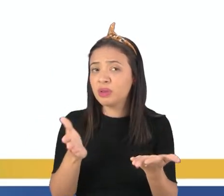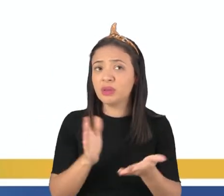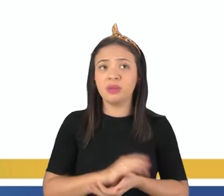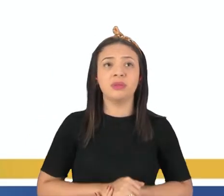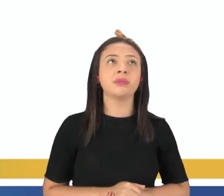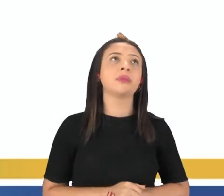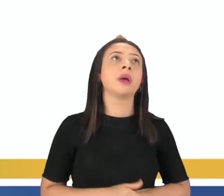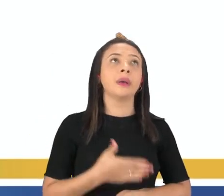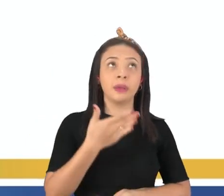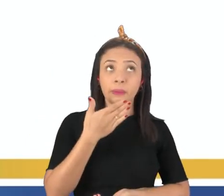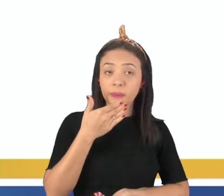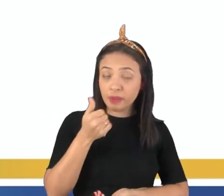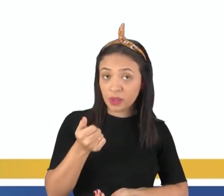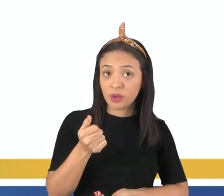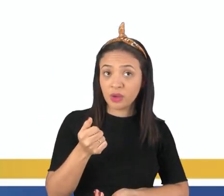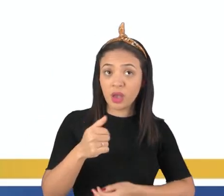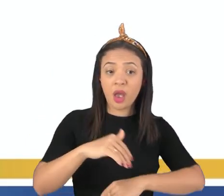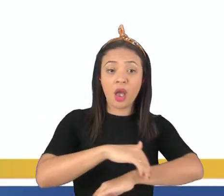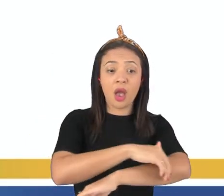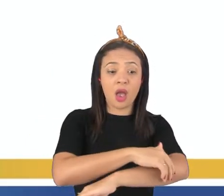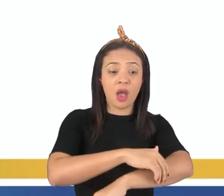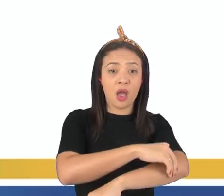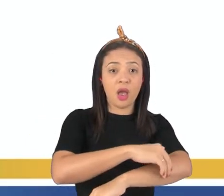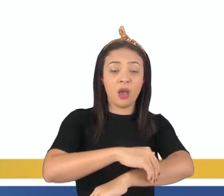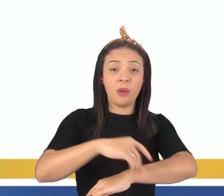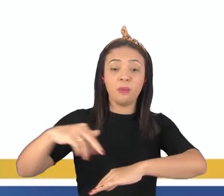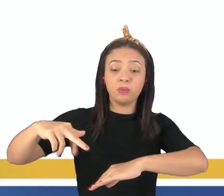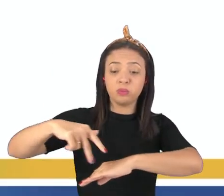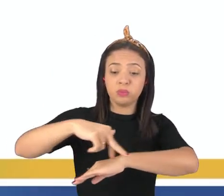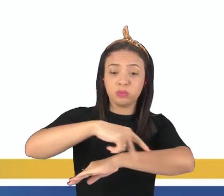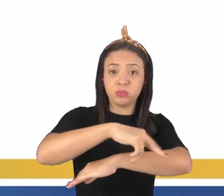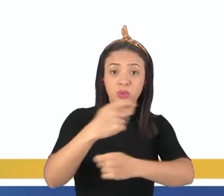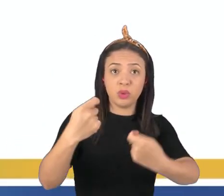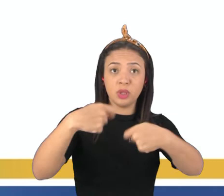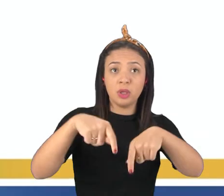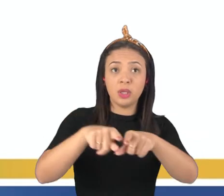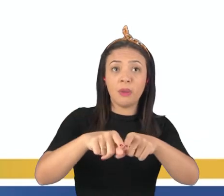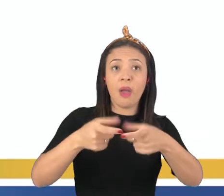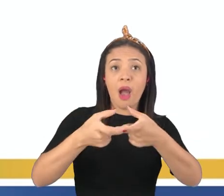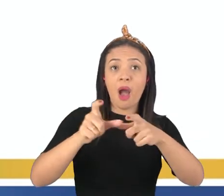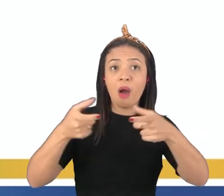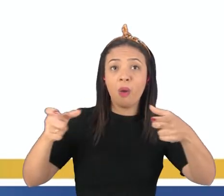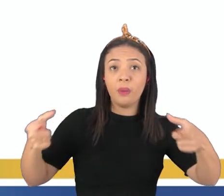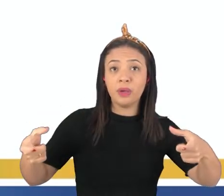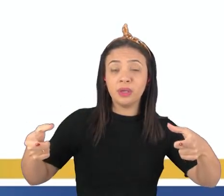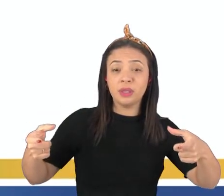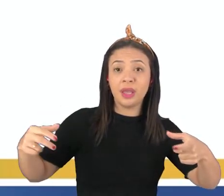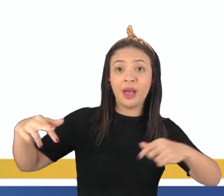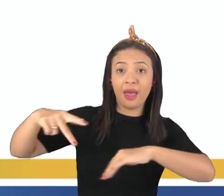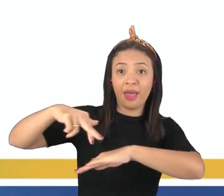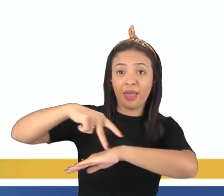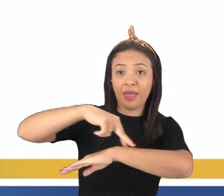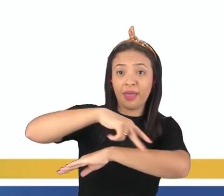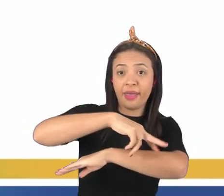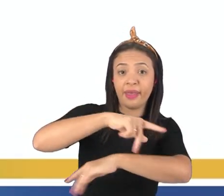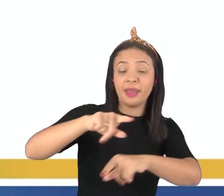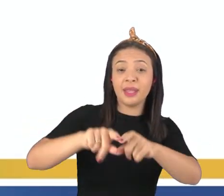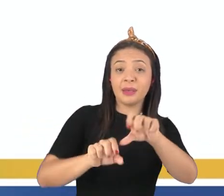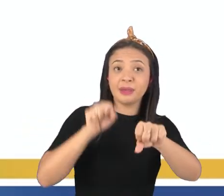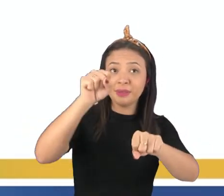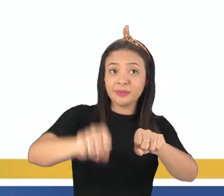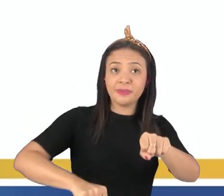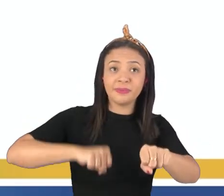anteriormente? Melhorar as calçadas e vias de circulação, ampliar as ciclovias e faixas de pedestre,